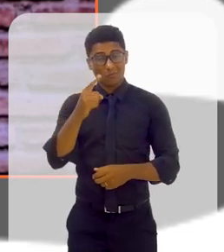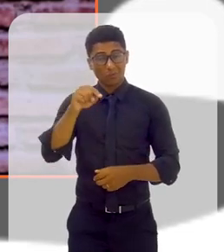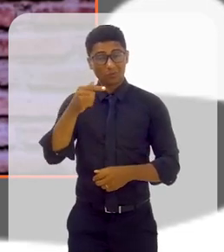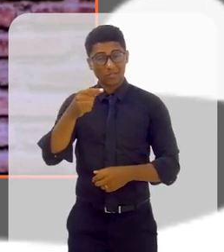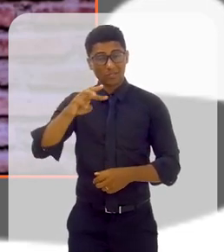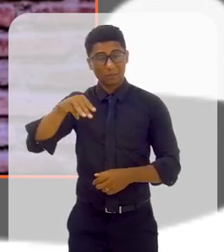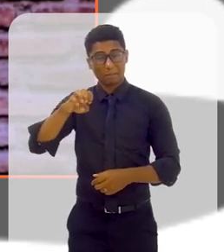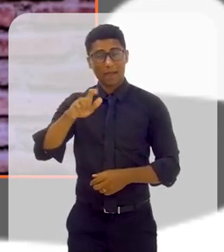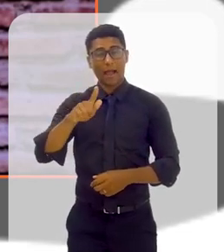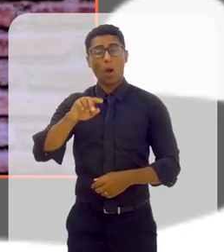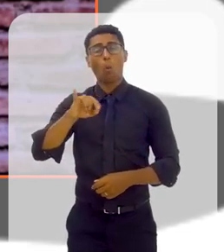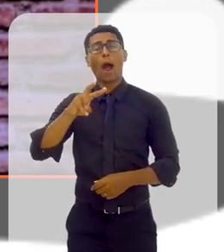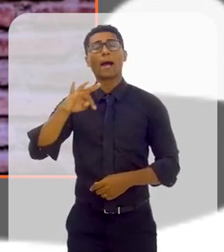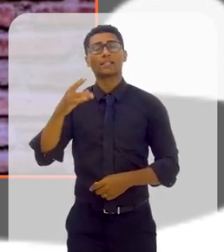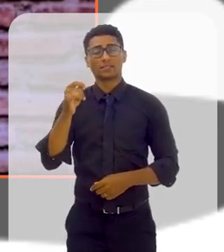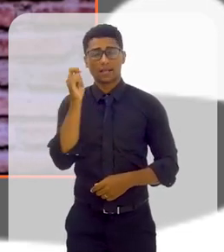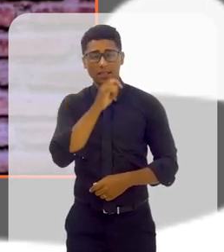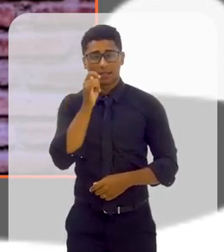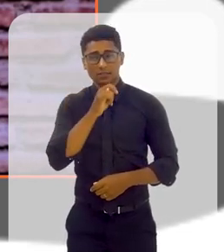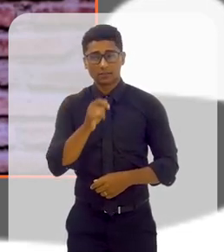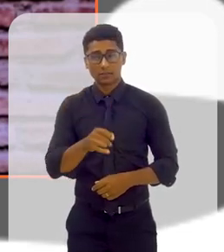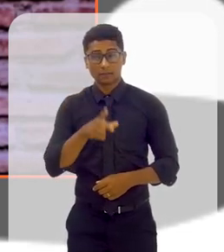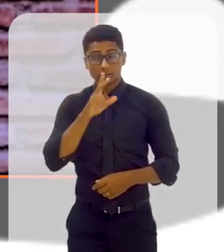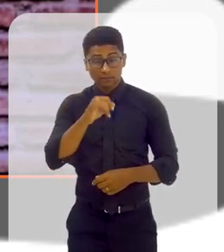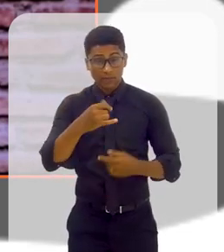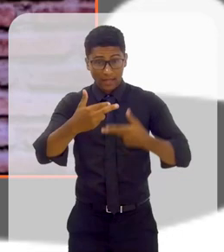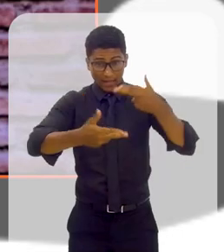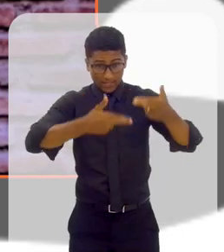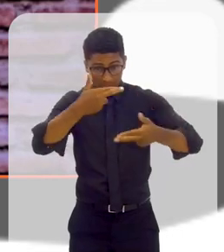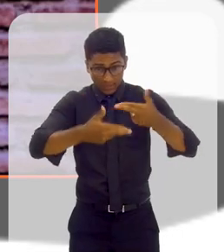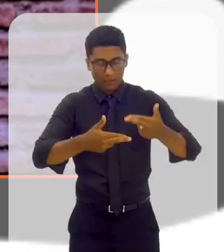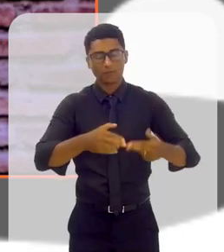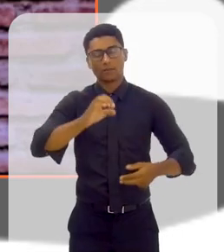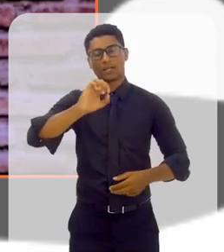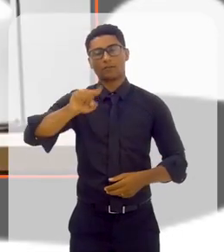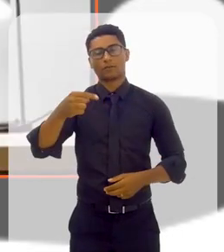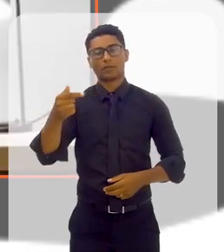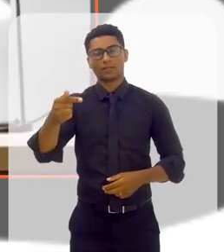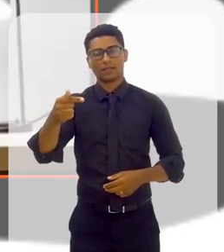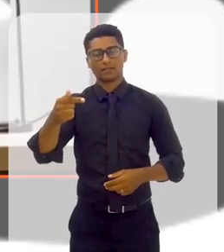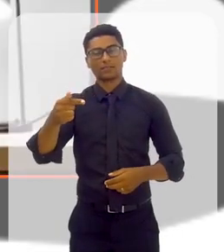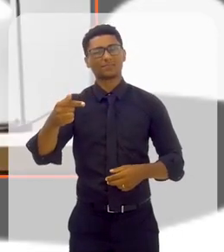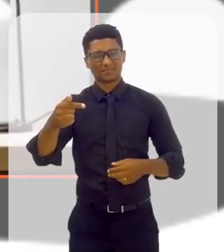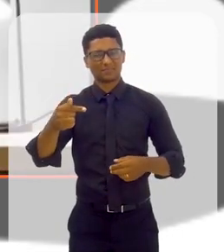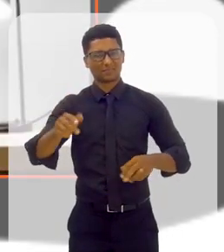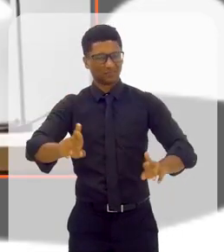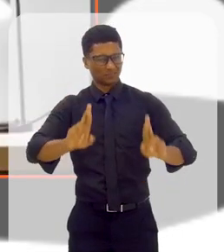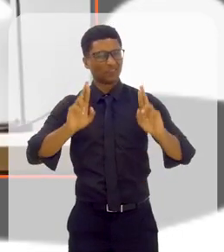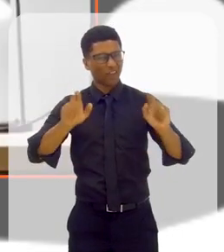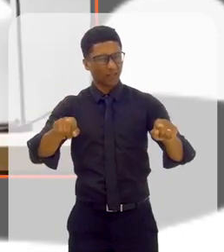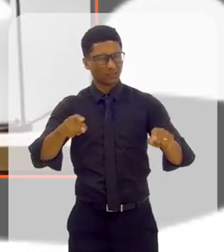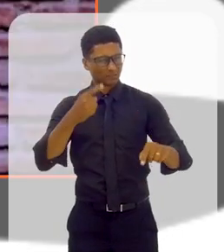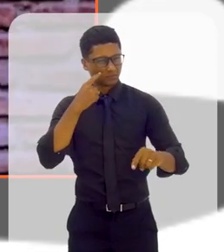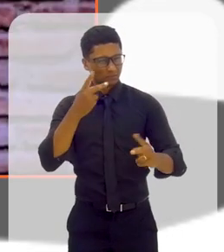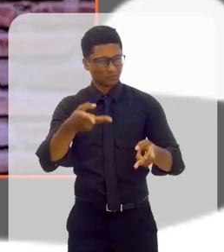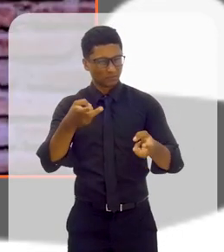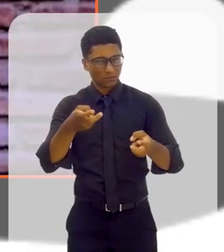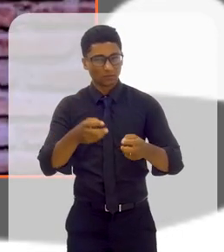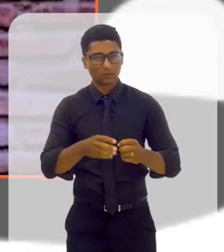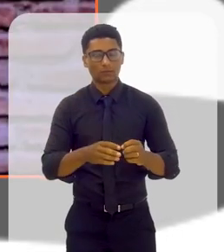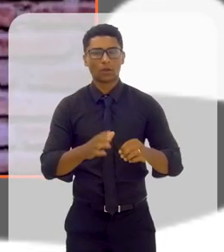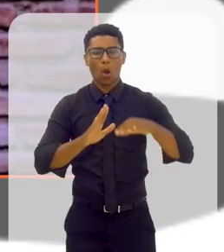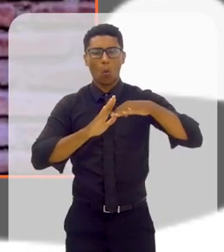do alumínio reciclado é 0,7. Ou seja, é uma diferença relevante. Muito relevante. Qual